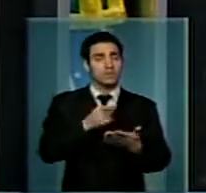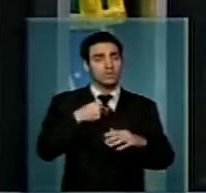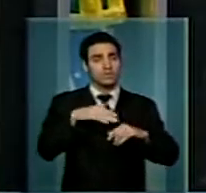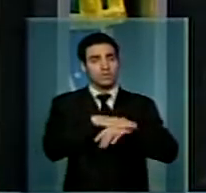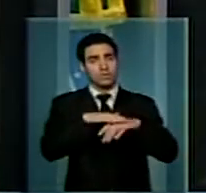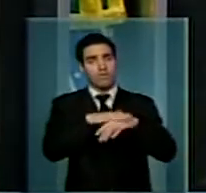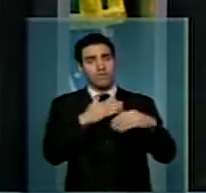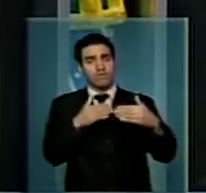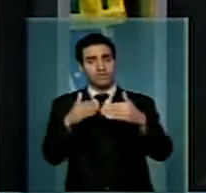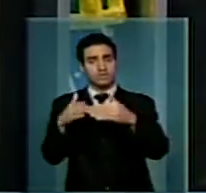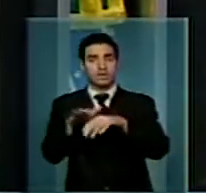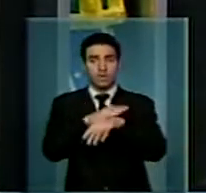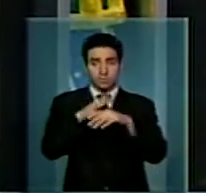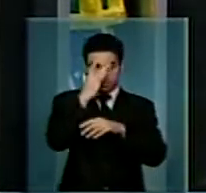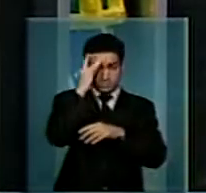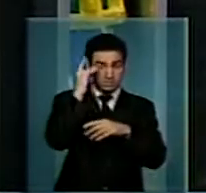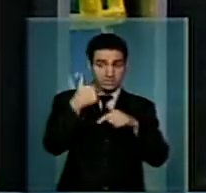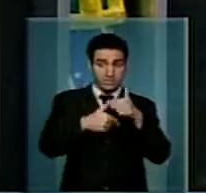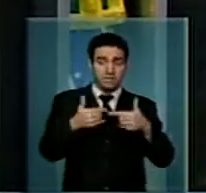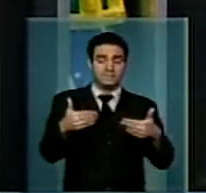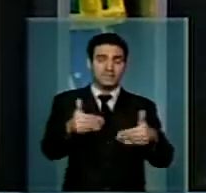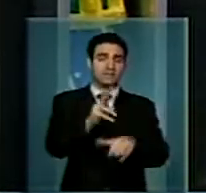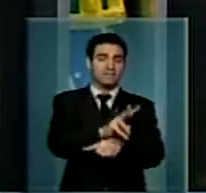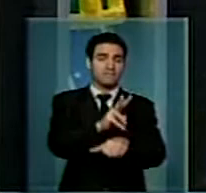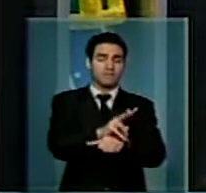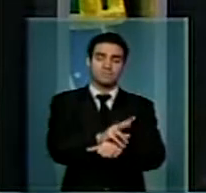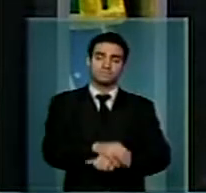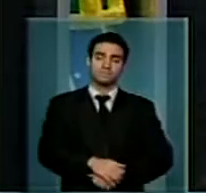O que